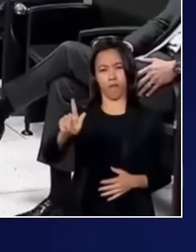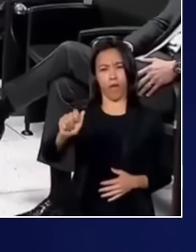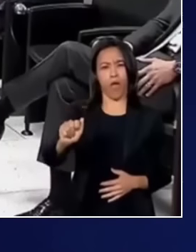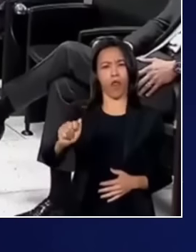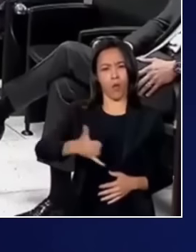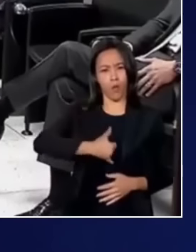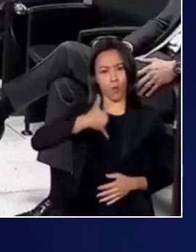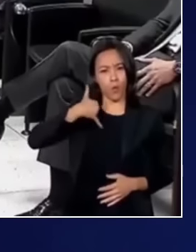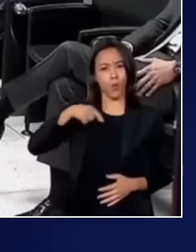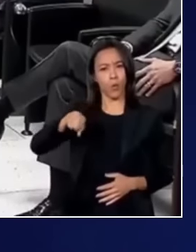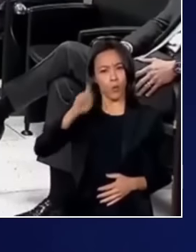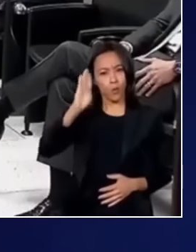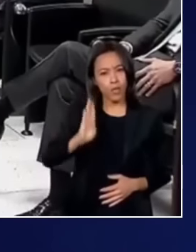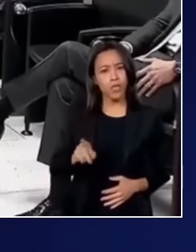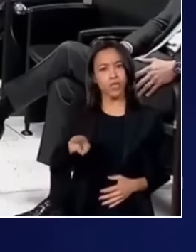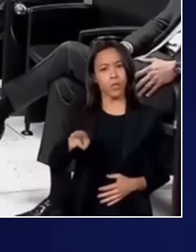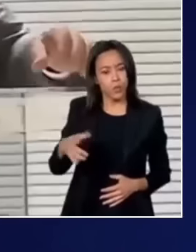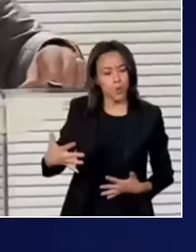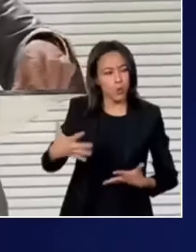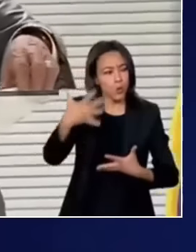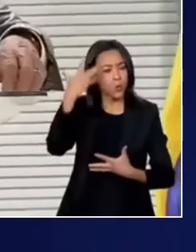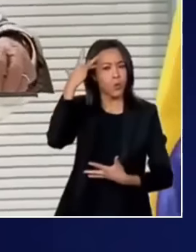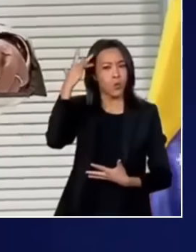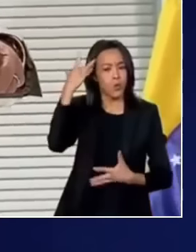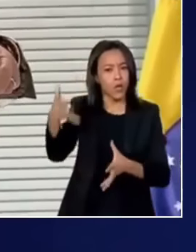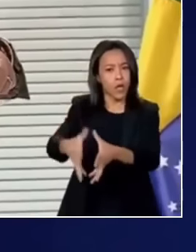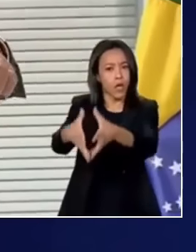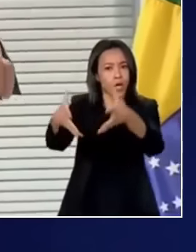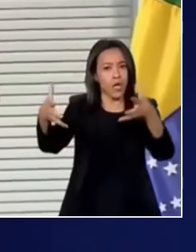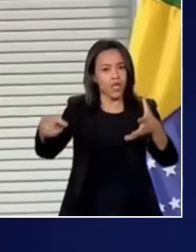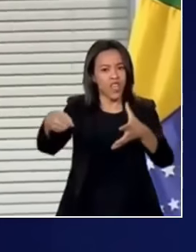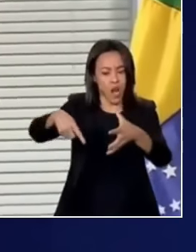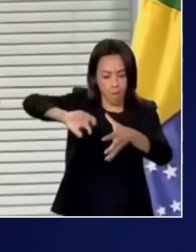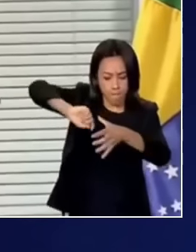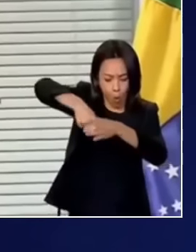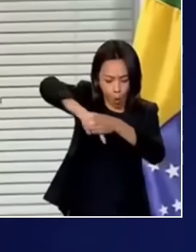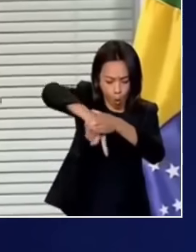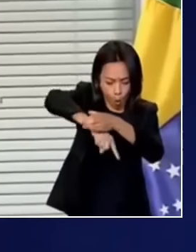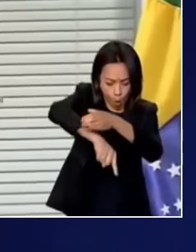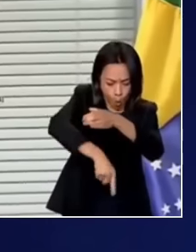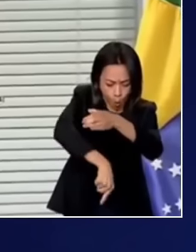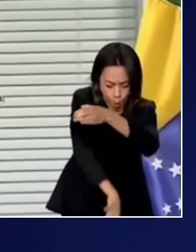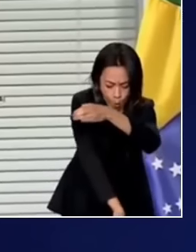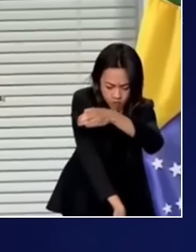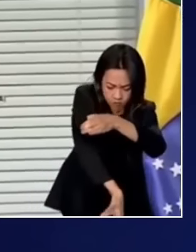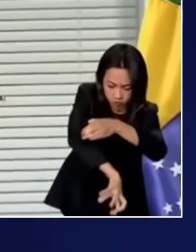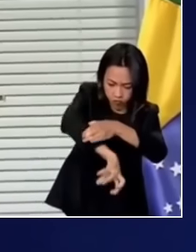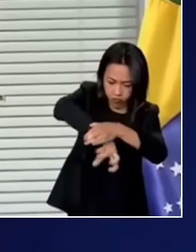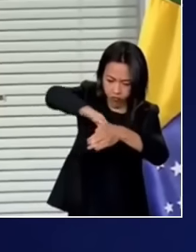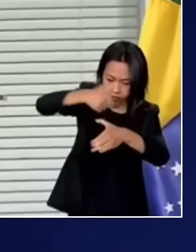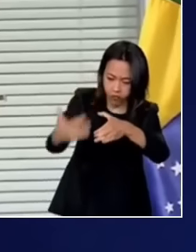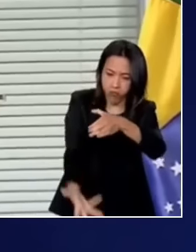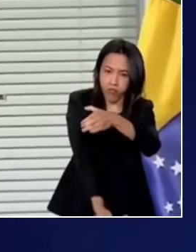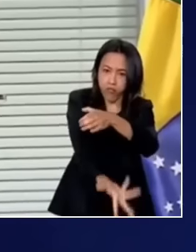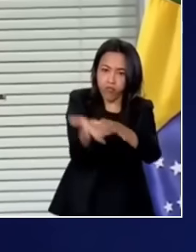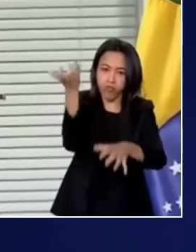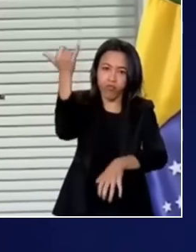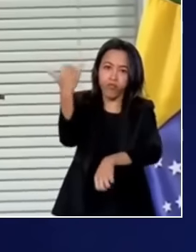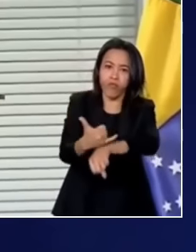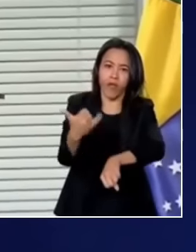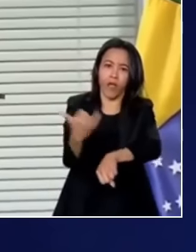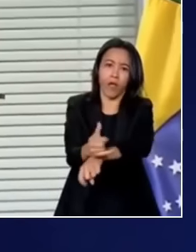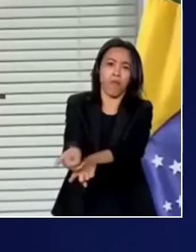grande sabe que desvendava esse país cavava buraco para tudo quanto é lado vendia minério de ferro